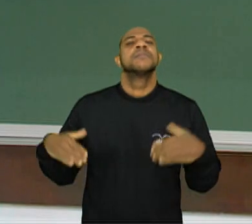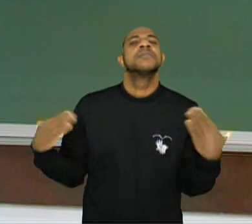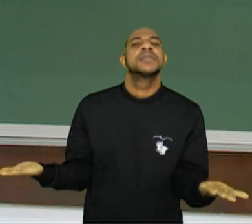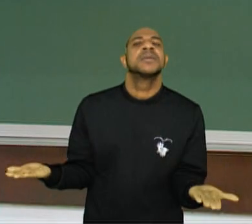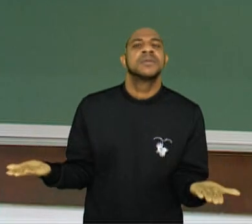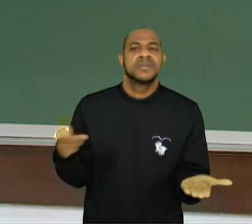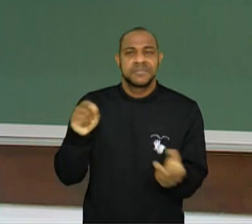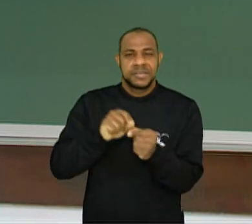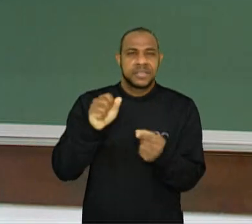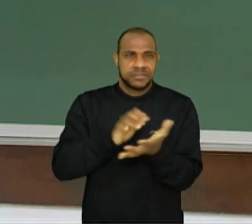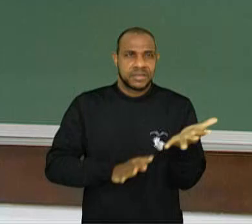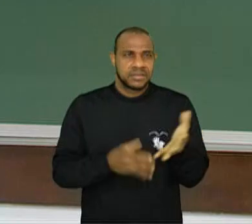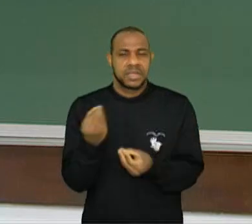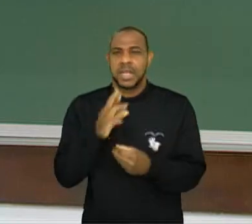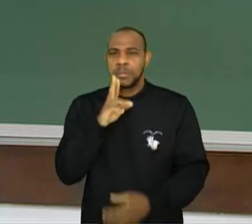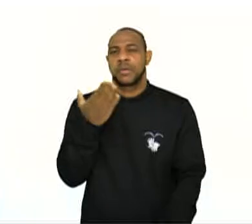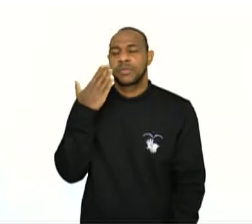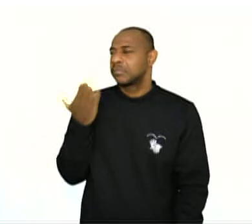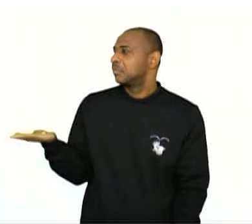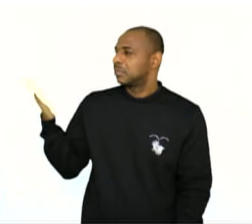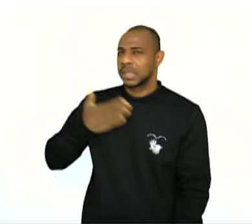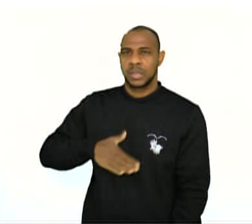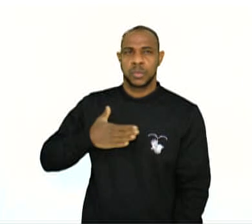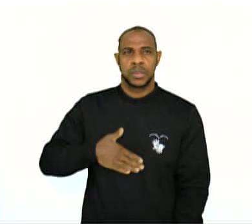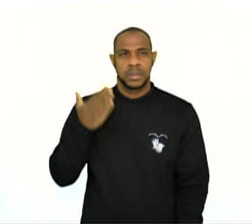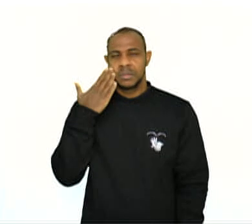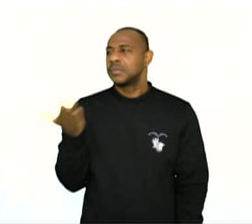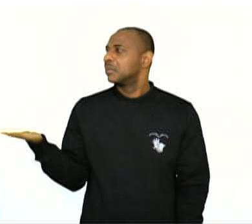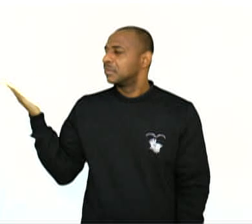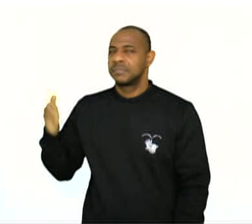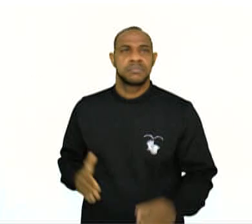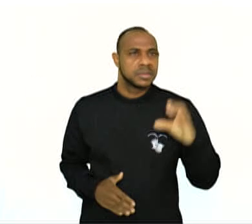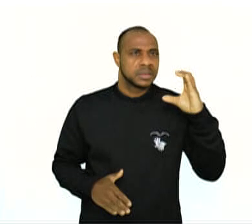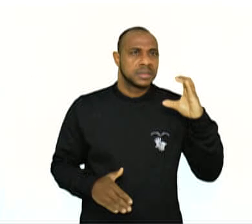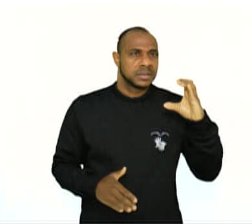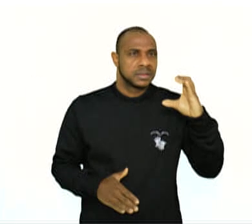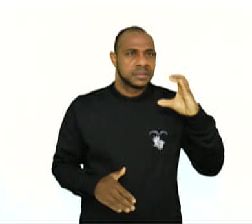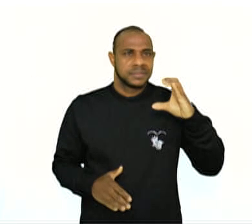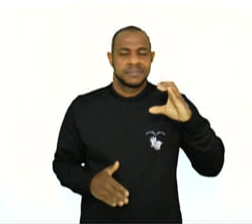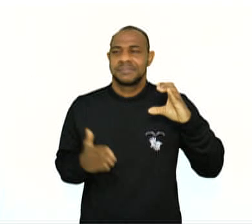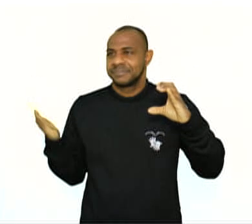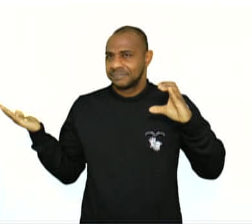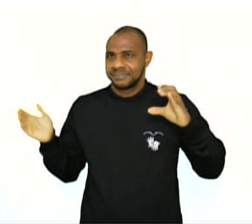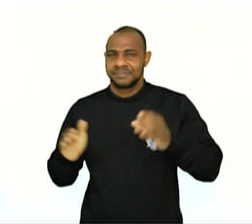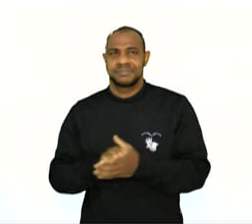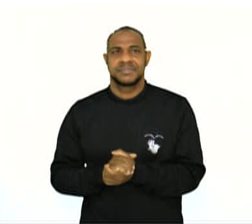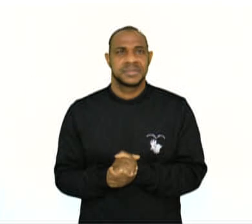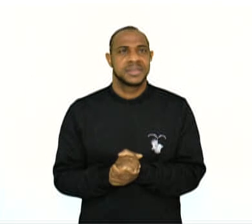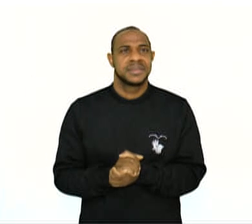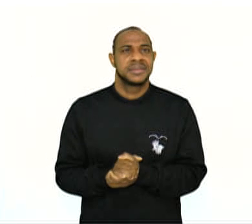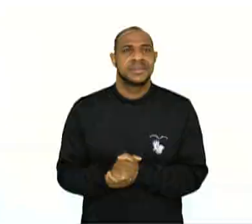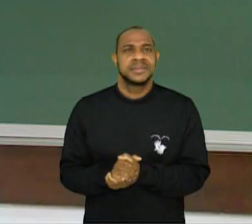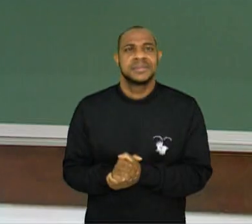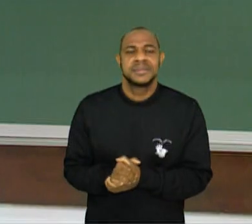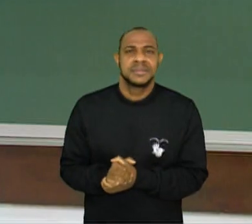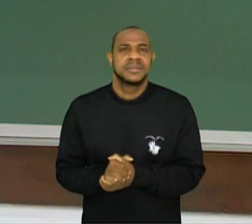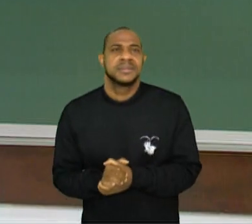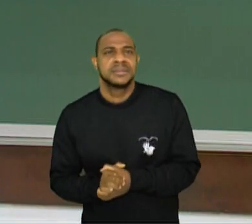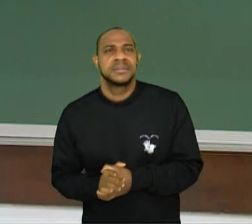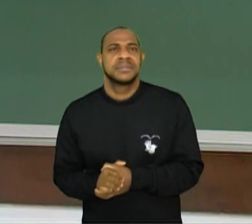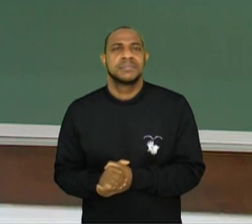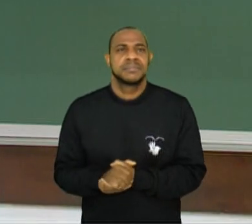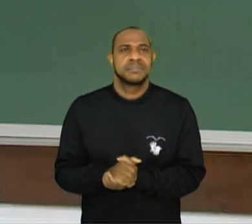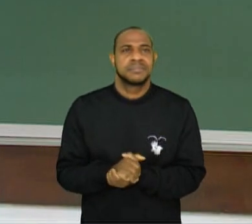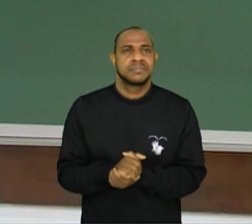Ok? Fez a atividade, a resposta correta, tranquilo, né? A letra C. Esses atos institucionais poderiam até mesmo suspender as